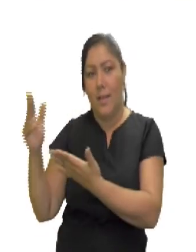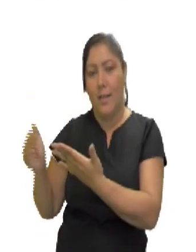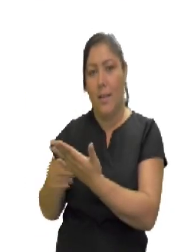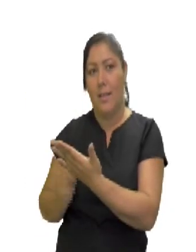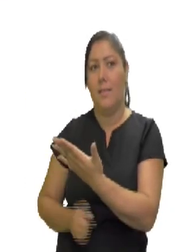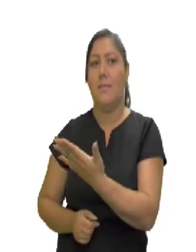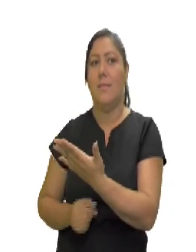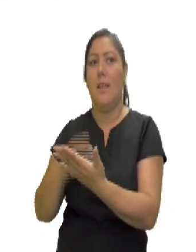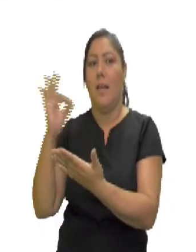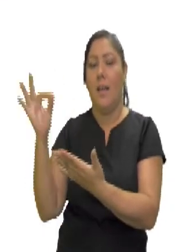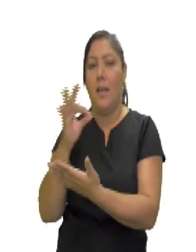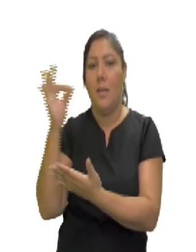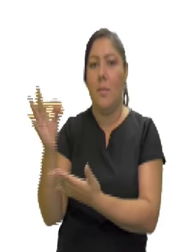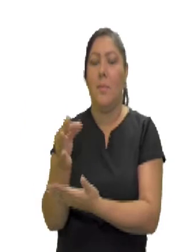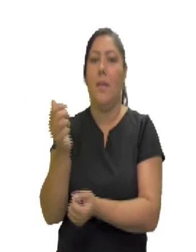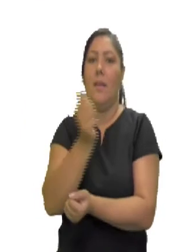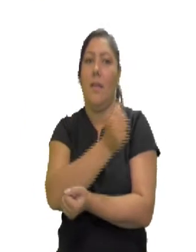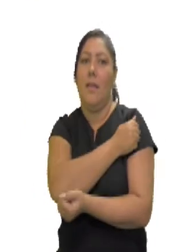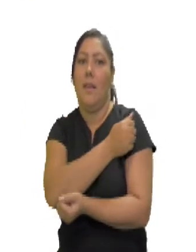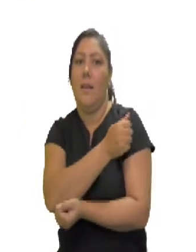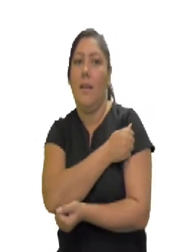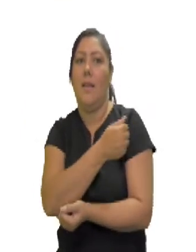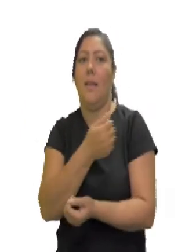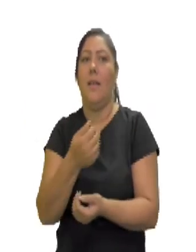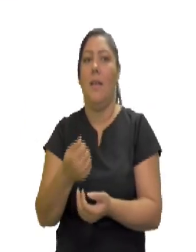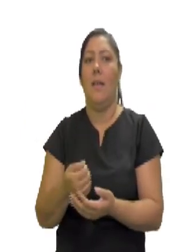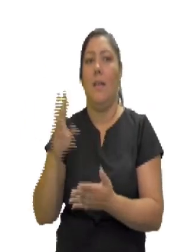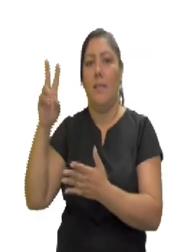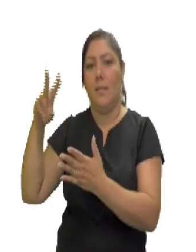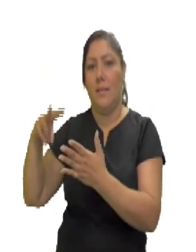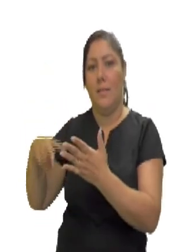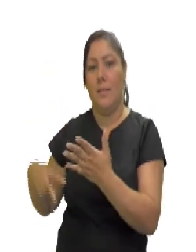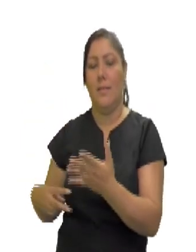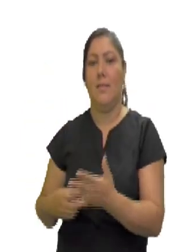materno. De anjo, angelical.